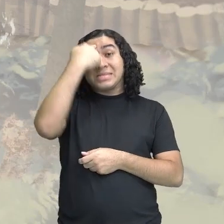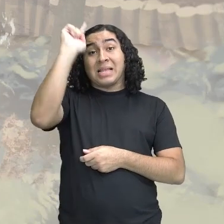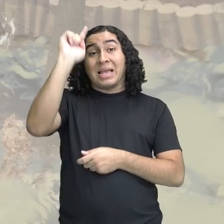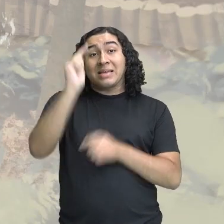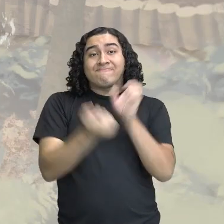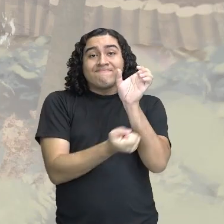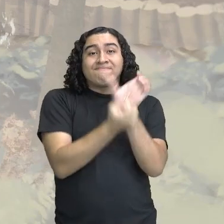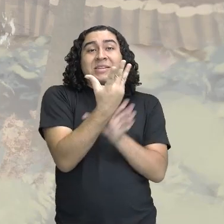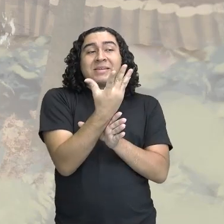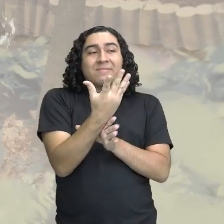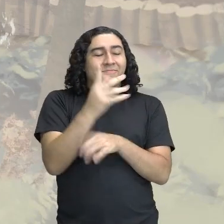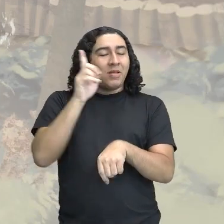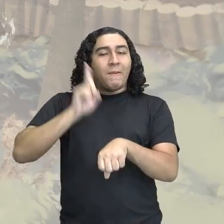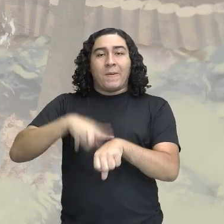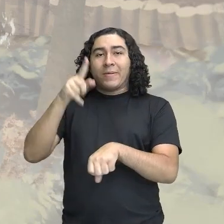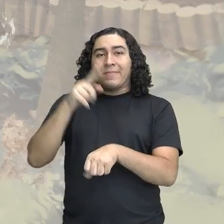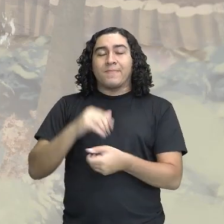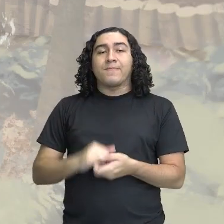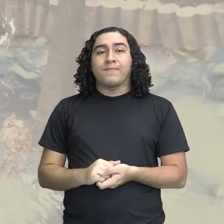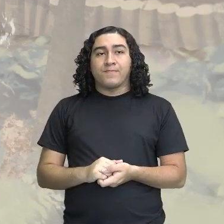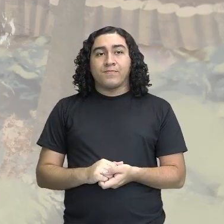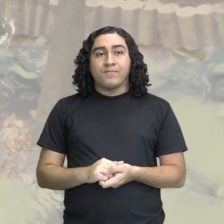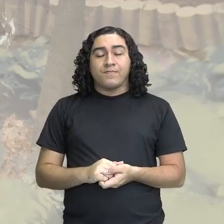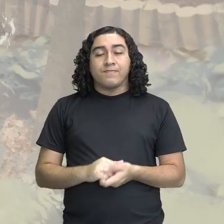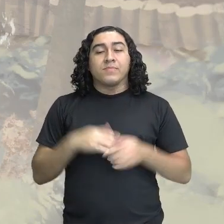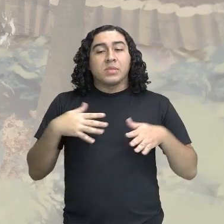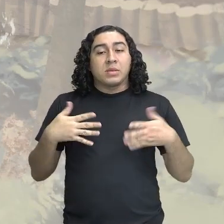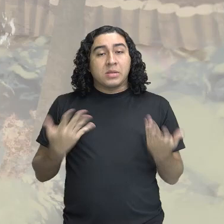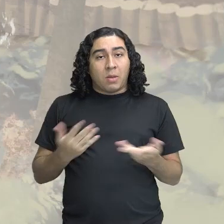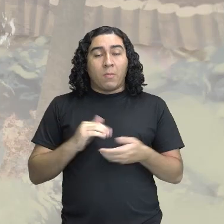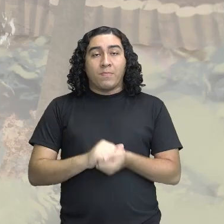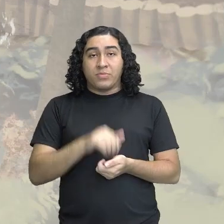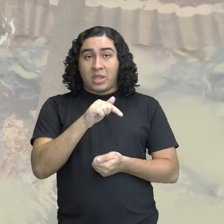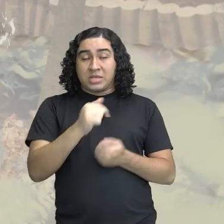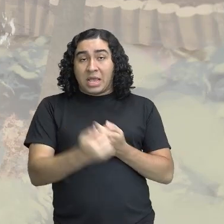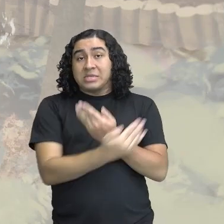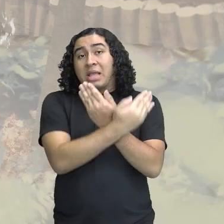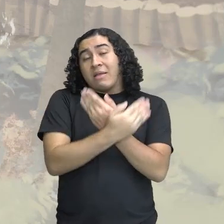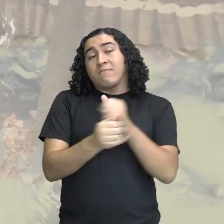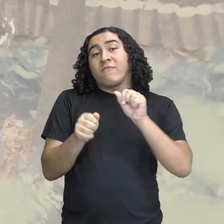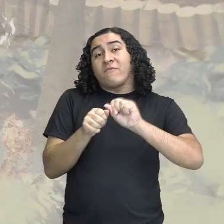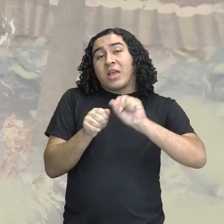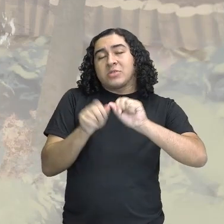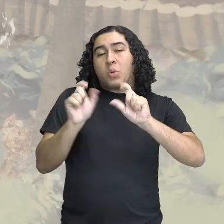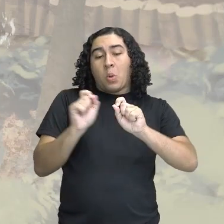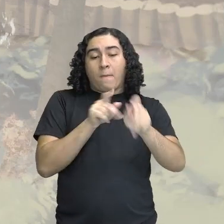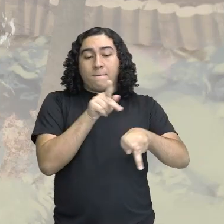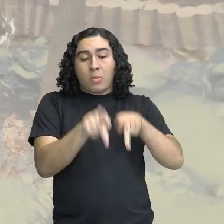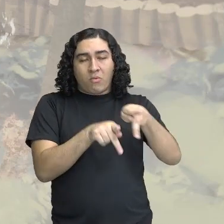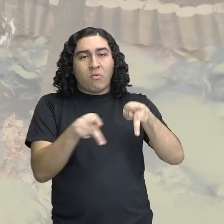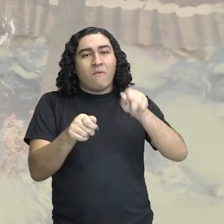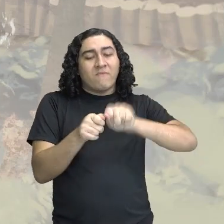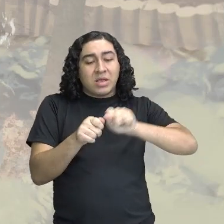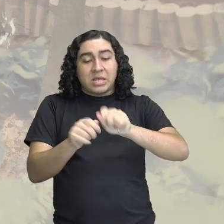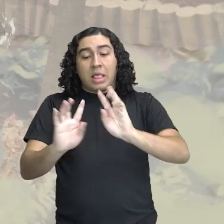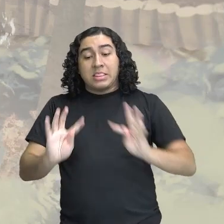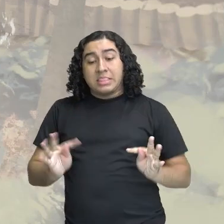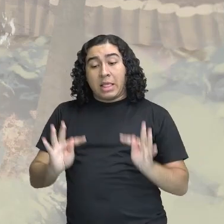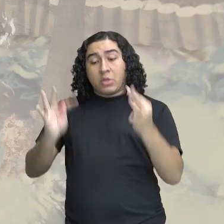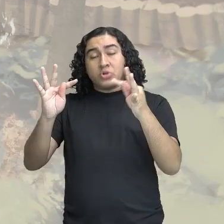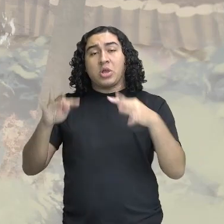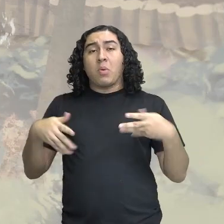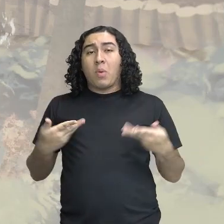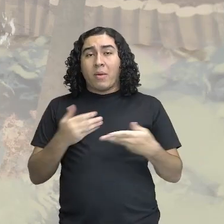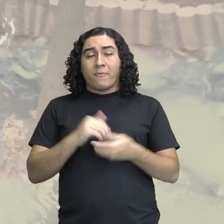vai inventar. Então, os aztecas, eles desenvolveram essa tecnologia que consiste em quê?